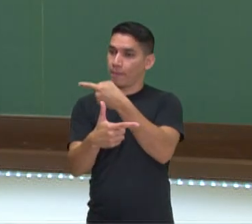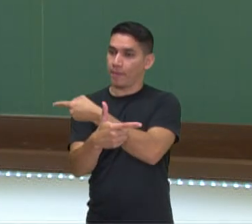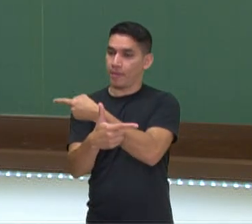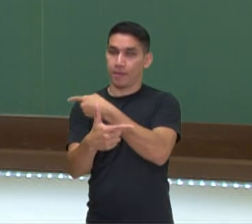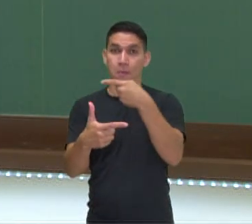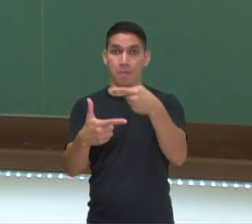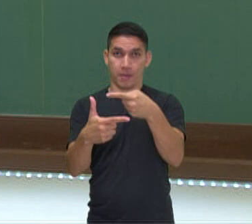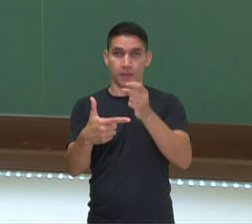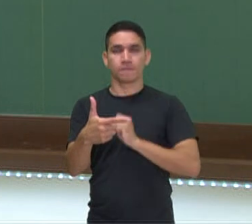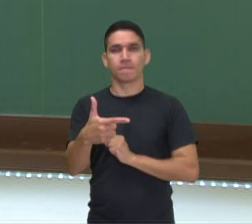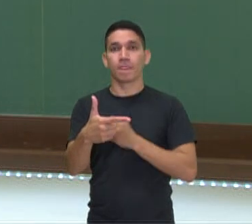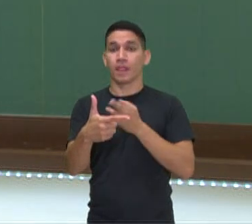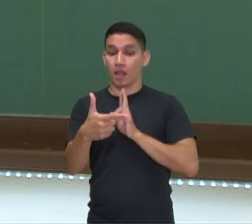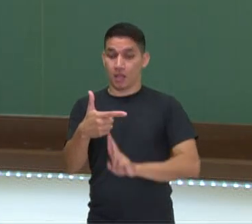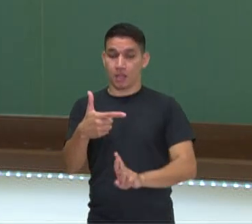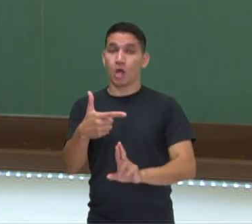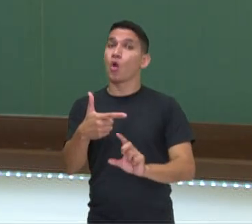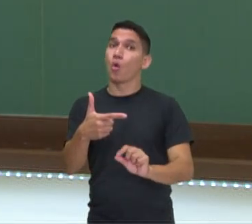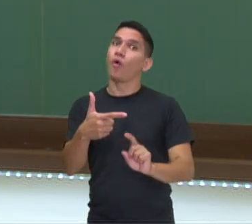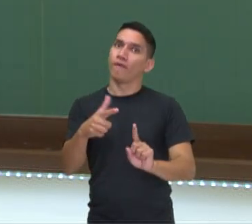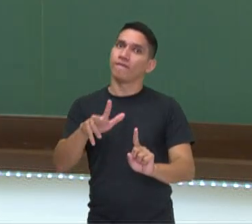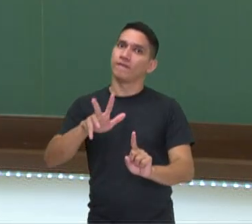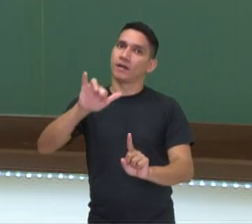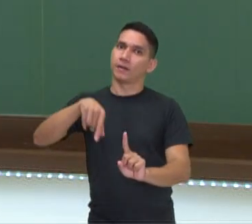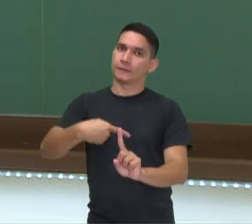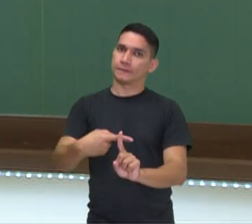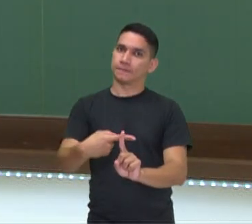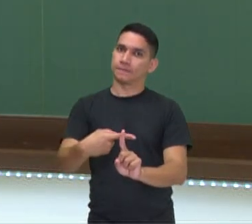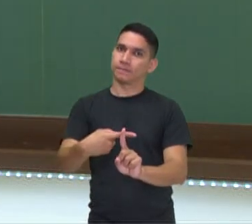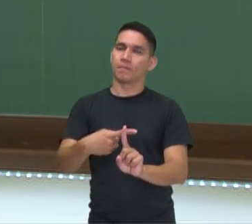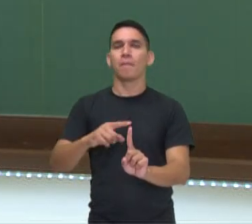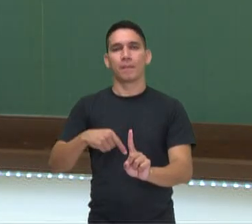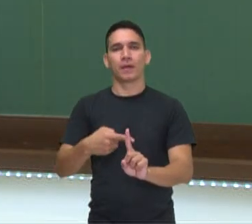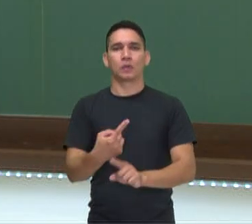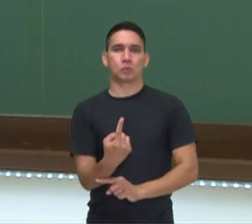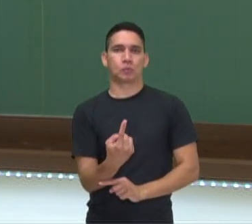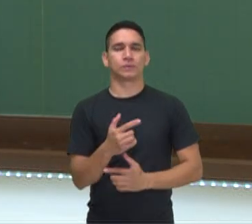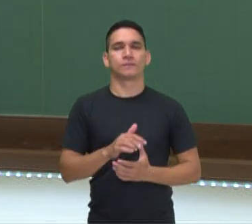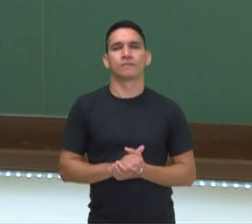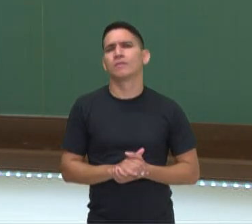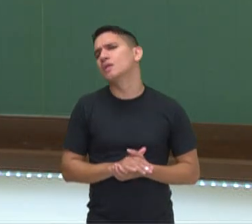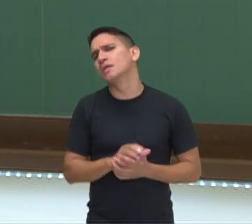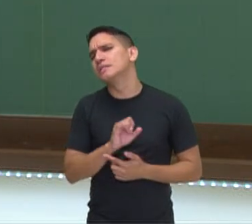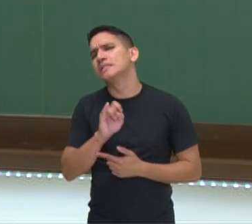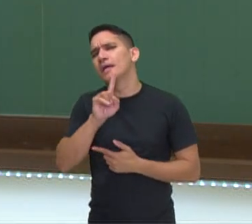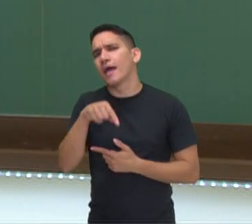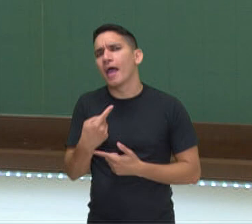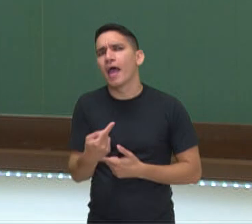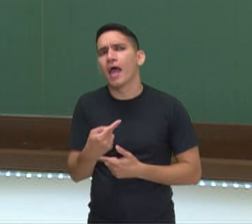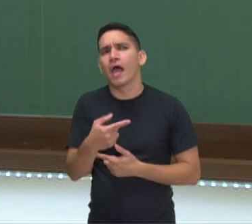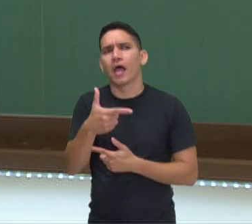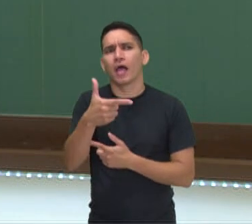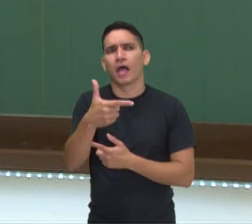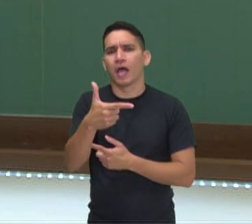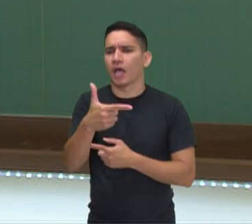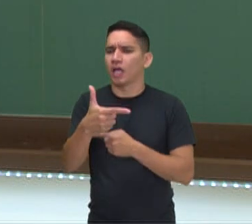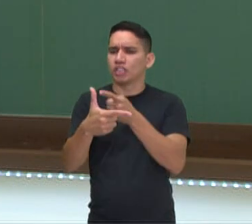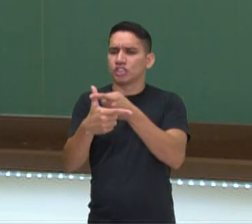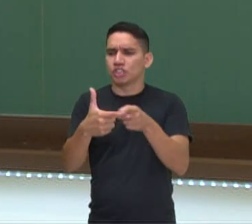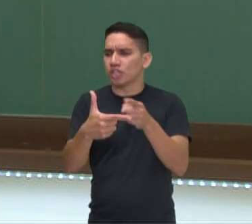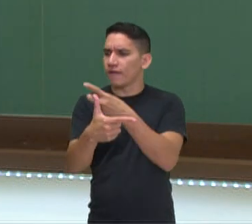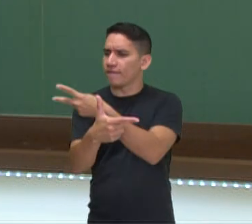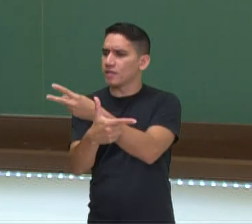negativos. Então o resultado vai ficar positivo, mais 1. E se dividíssemos então 28, que